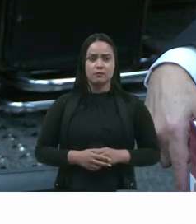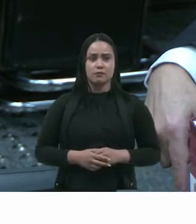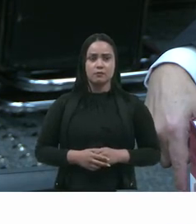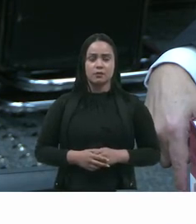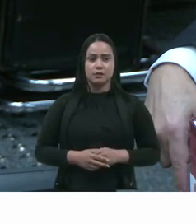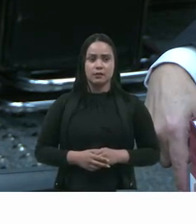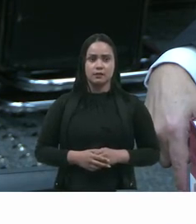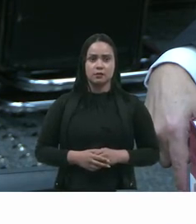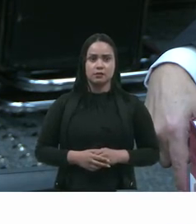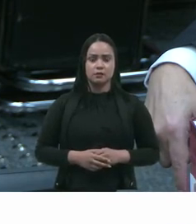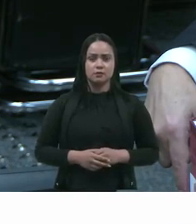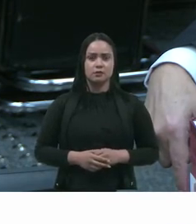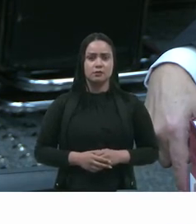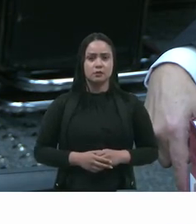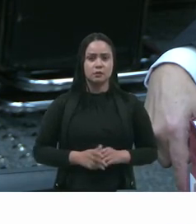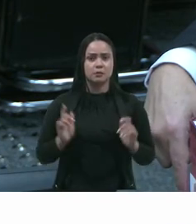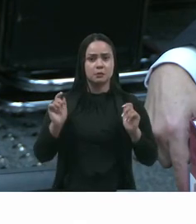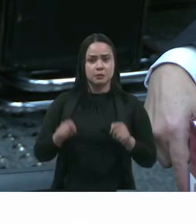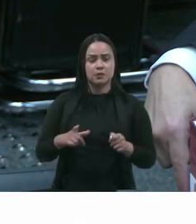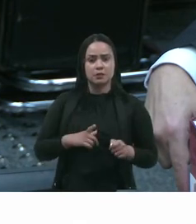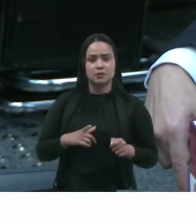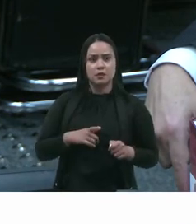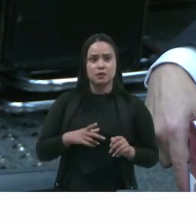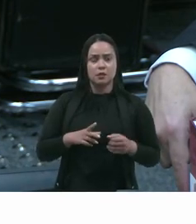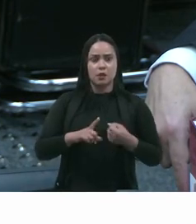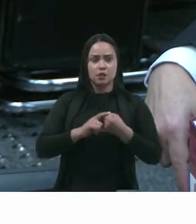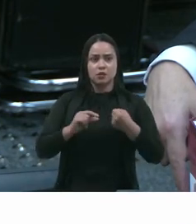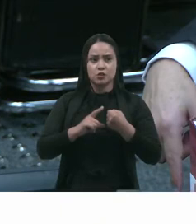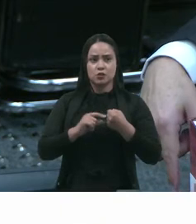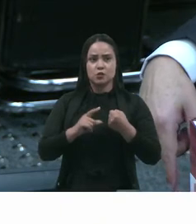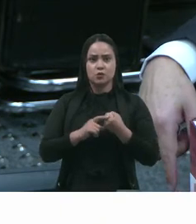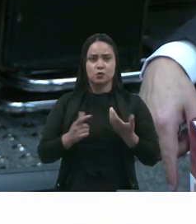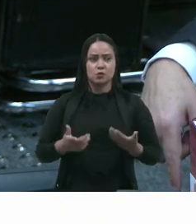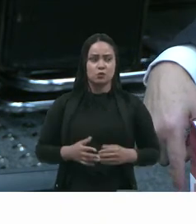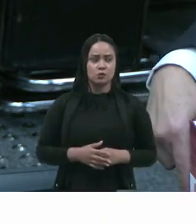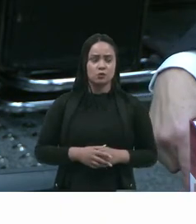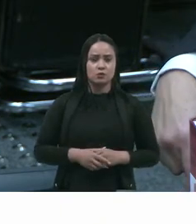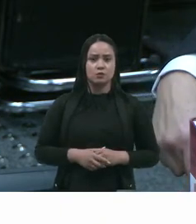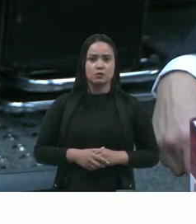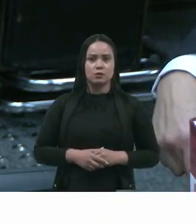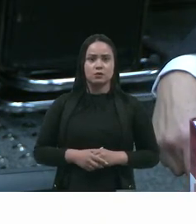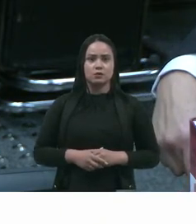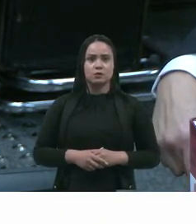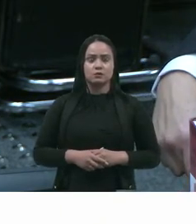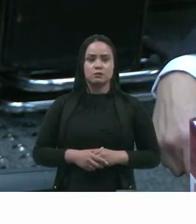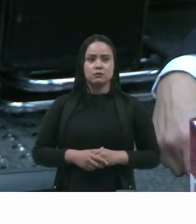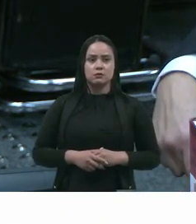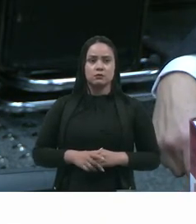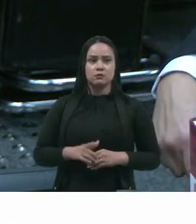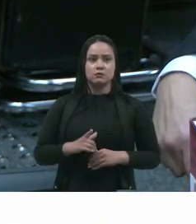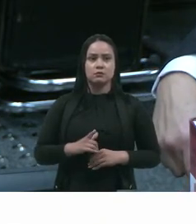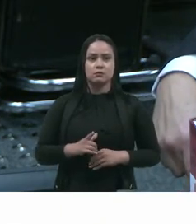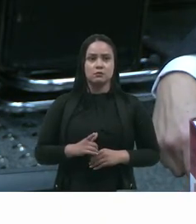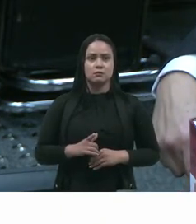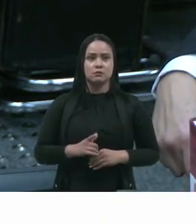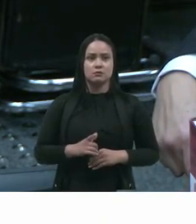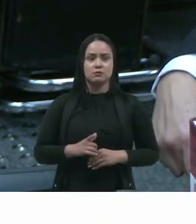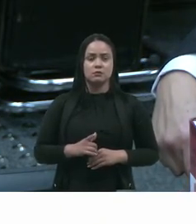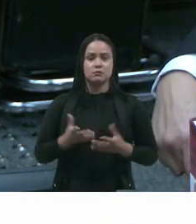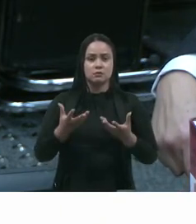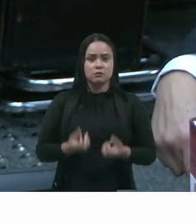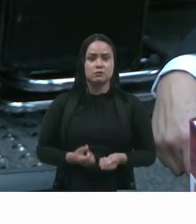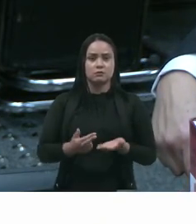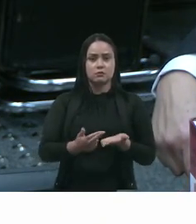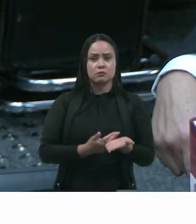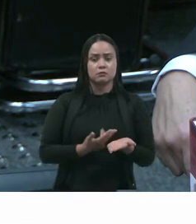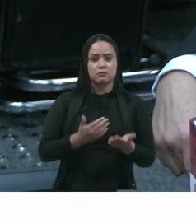que as hipóteses previstas no artigo 25.12 do regimento interno autorizam o